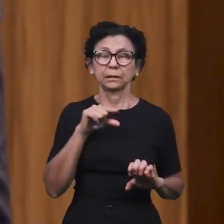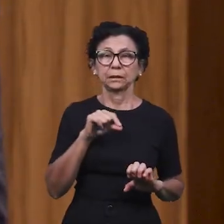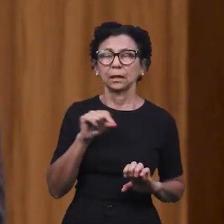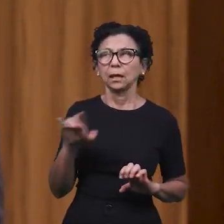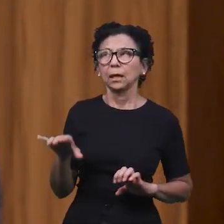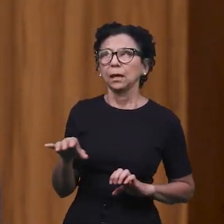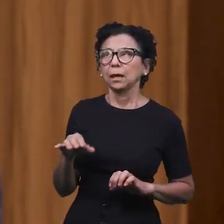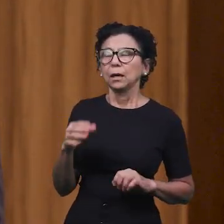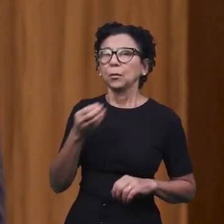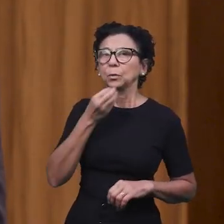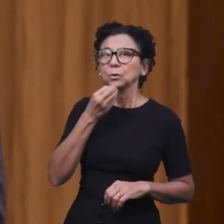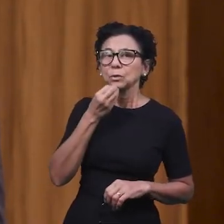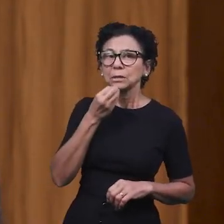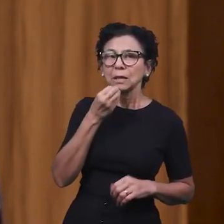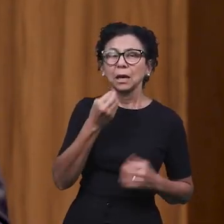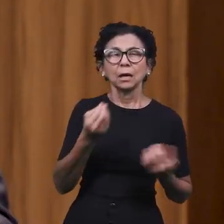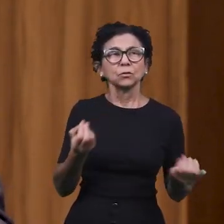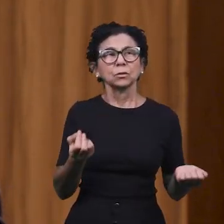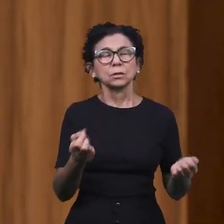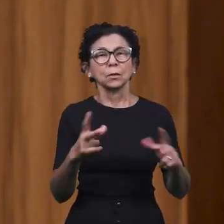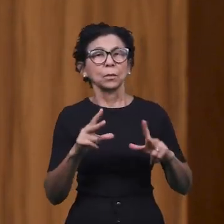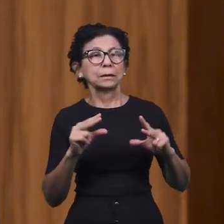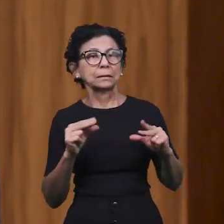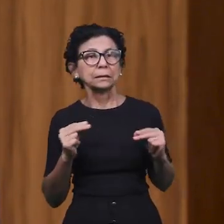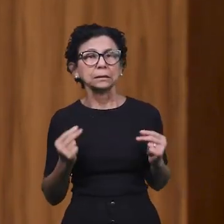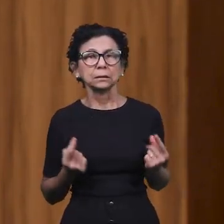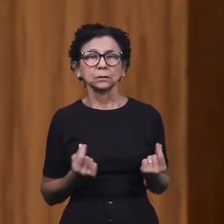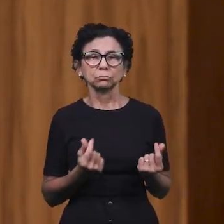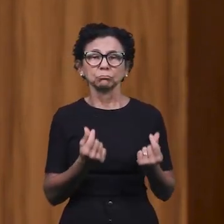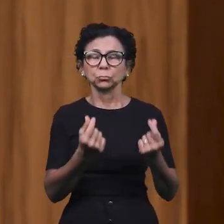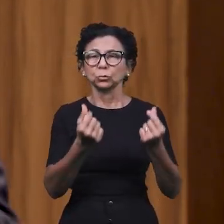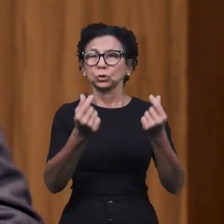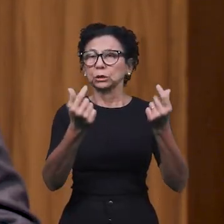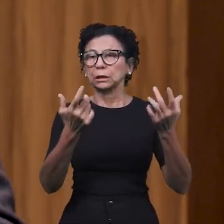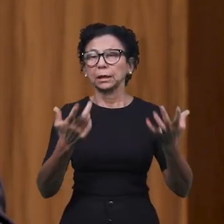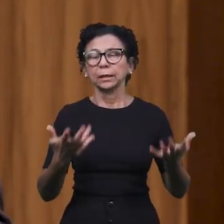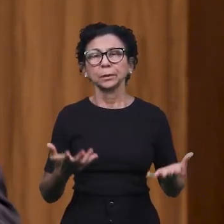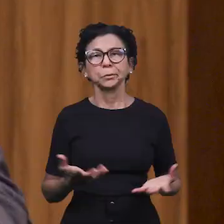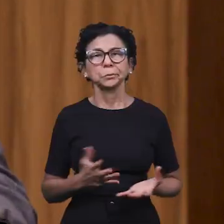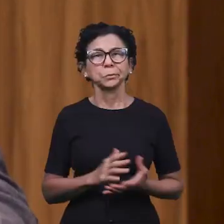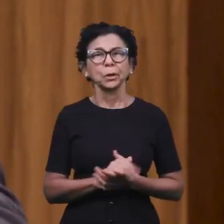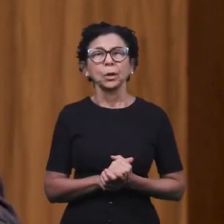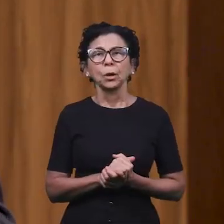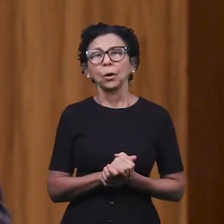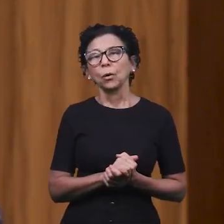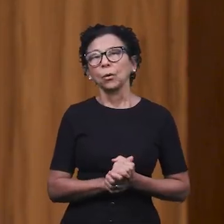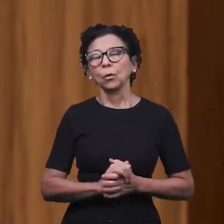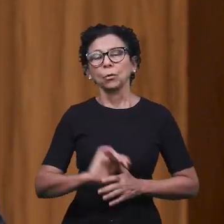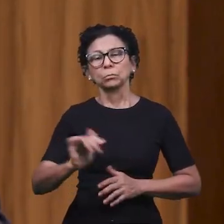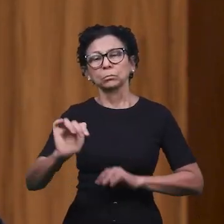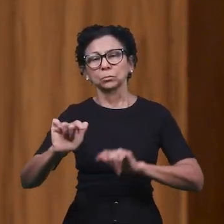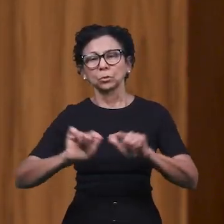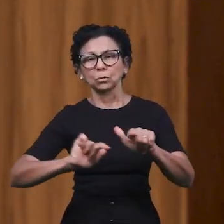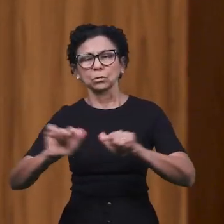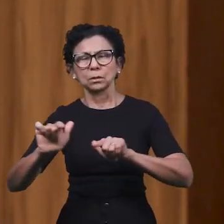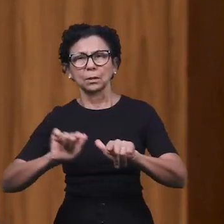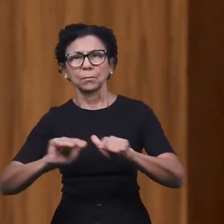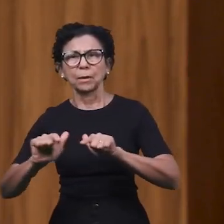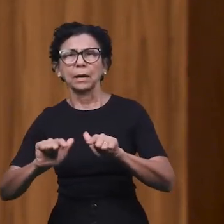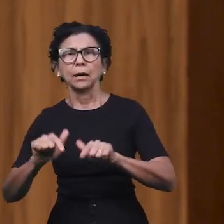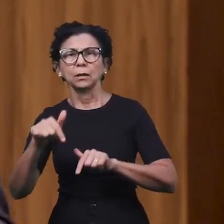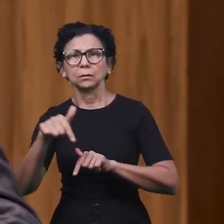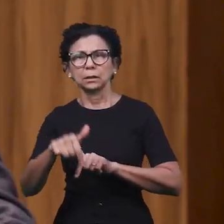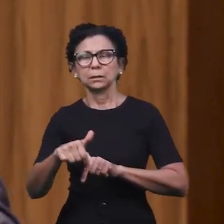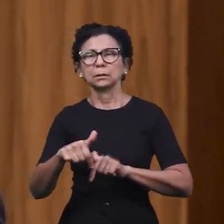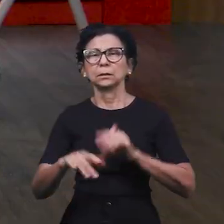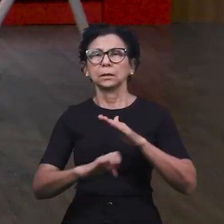recurso, recebemos uma herança, por exemplo, ou acumulamos um valor do trabalho, do nosso esforço,